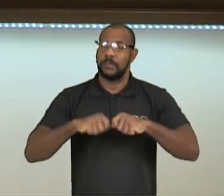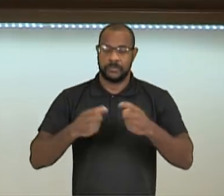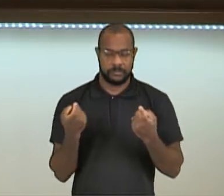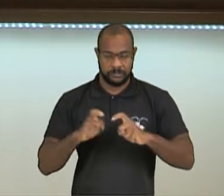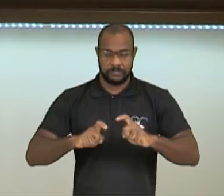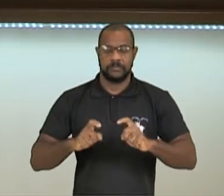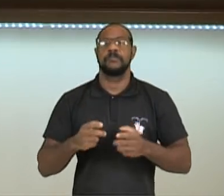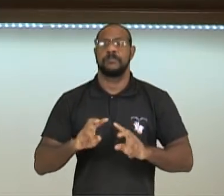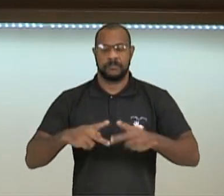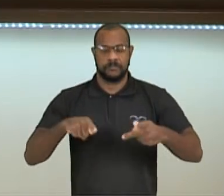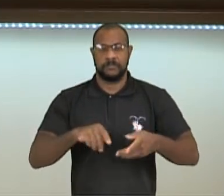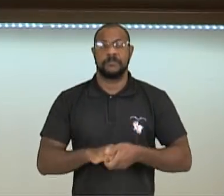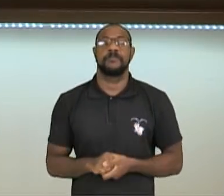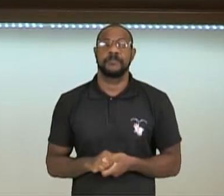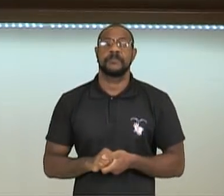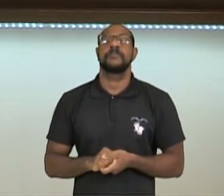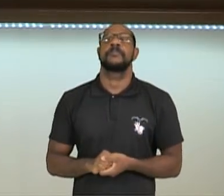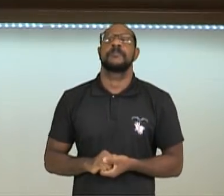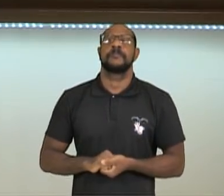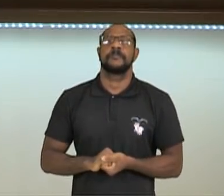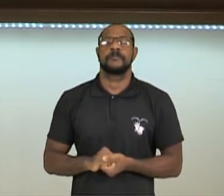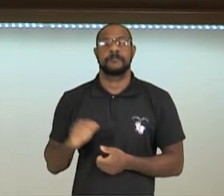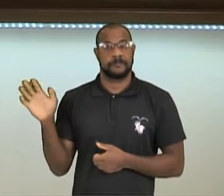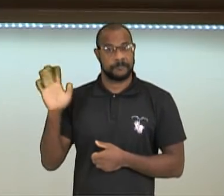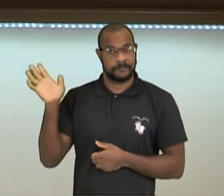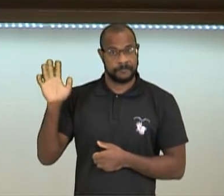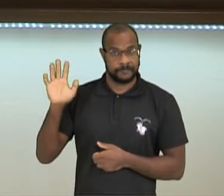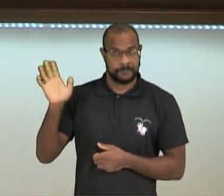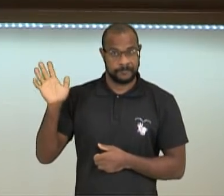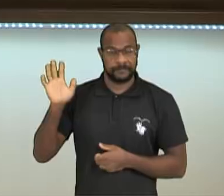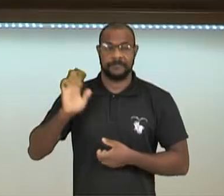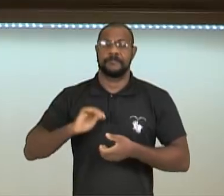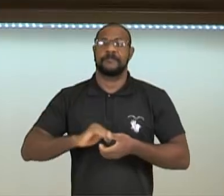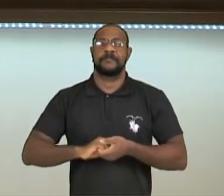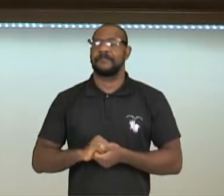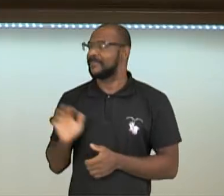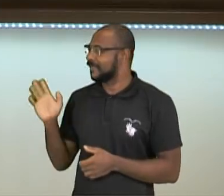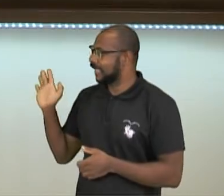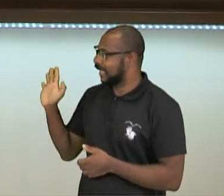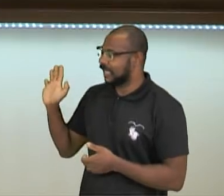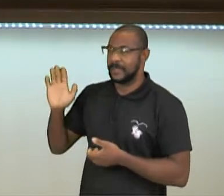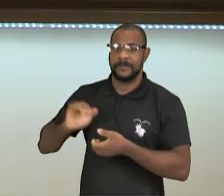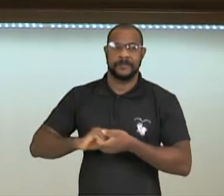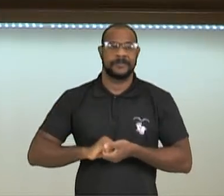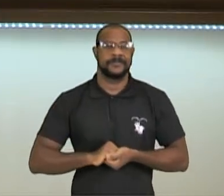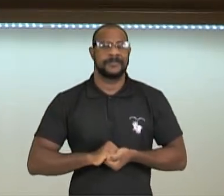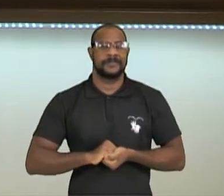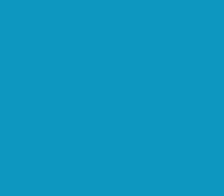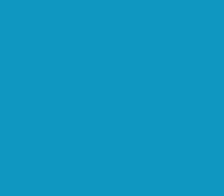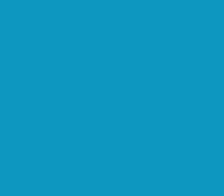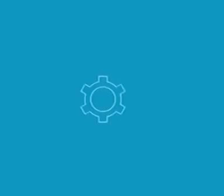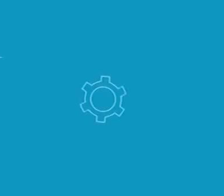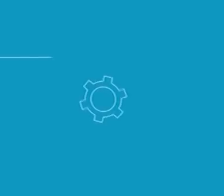certo? Ficamos por aqui. Até breve. Bye. Bye, Val. See you.